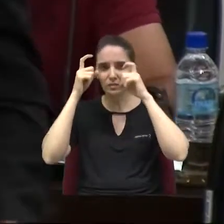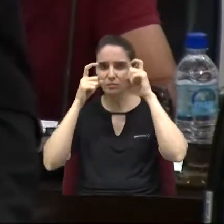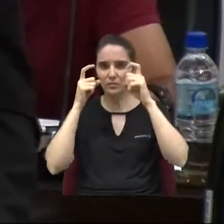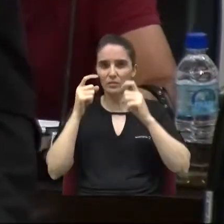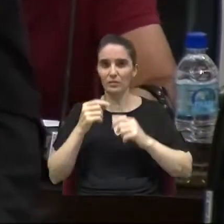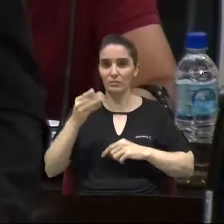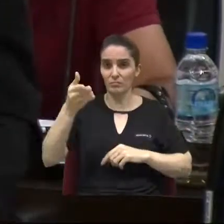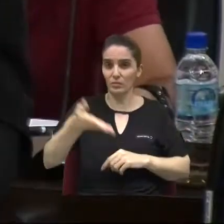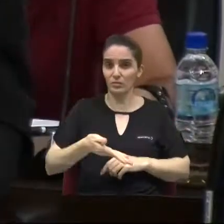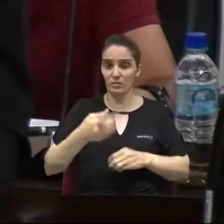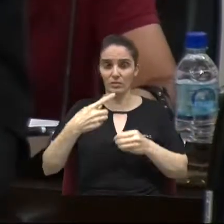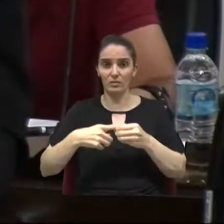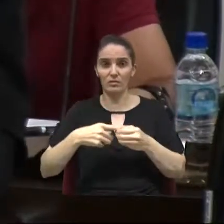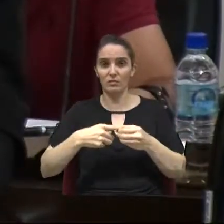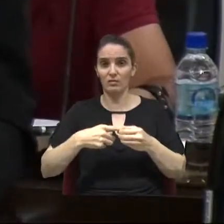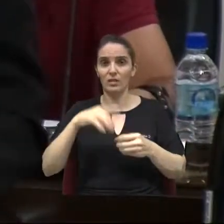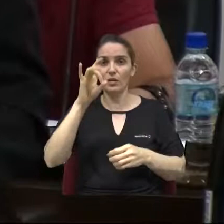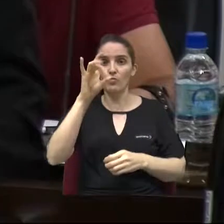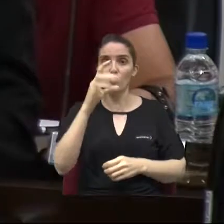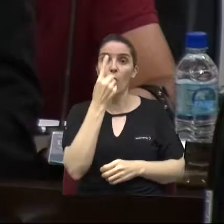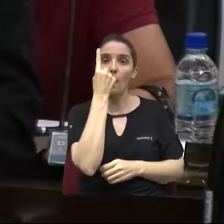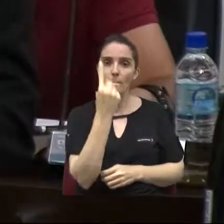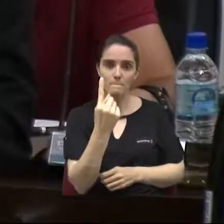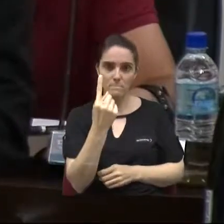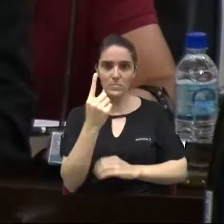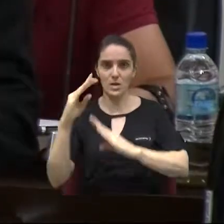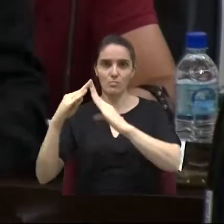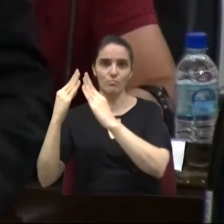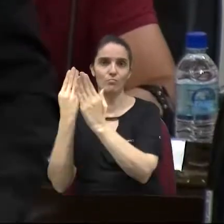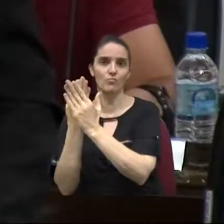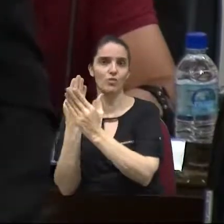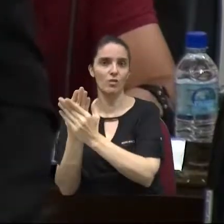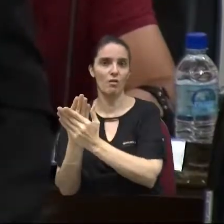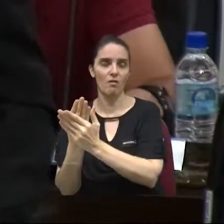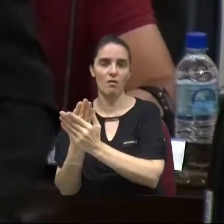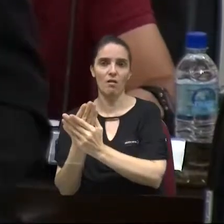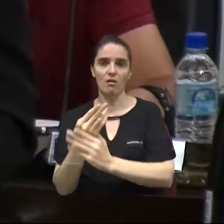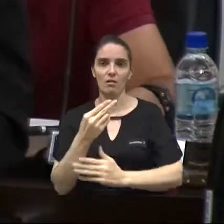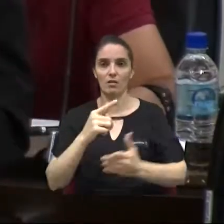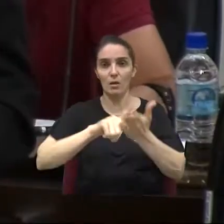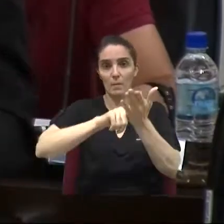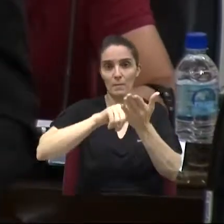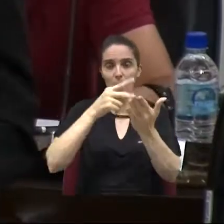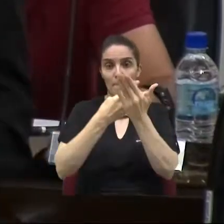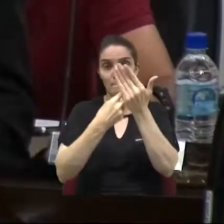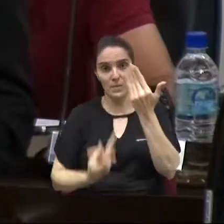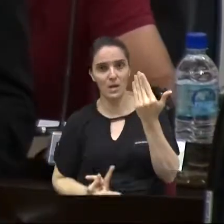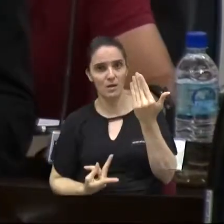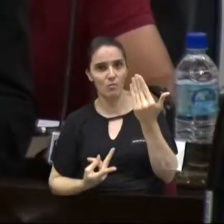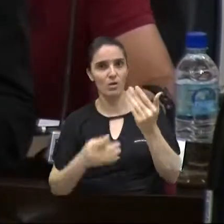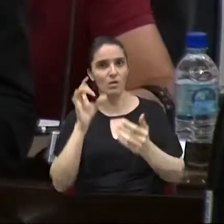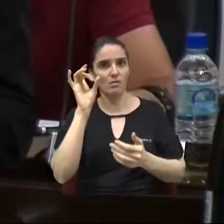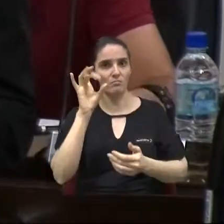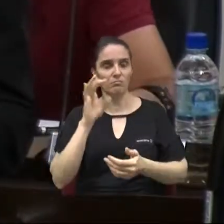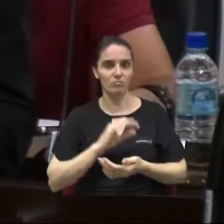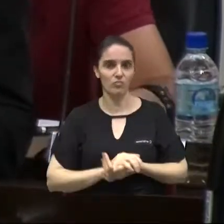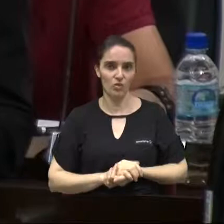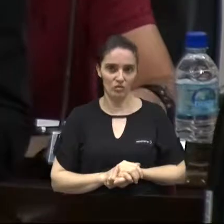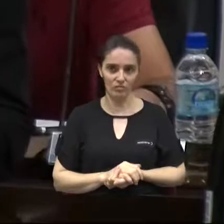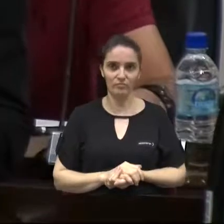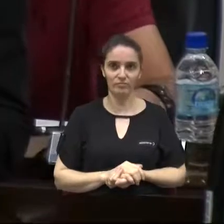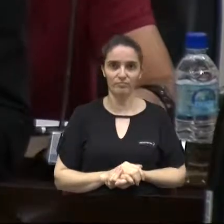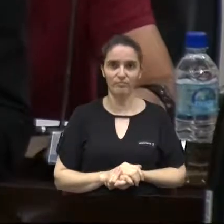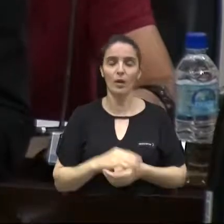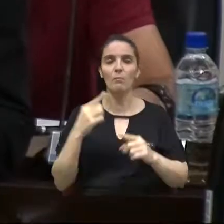Hoje, no município, nós temos uma única escola bilíngue, né? A questão das ausências dos